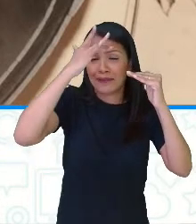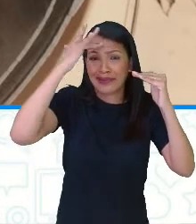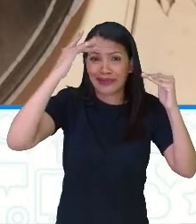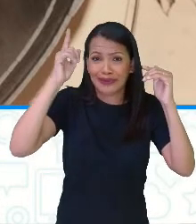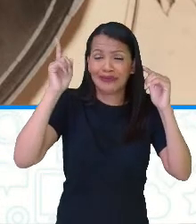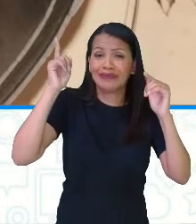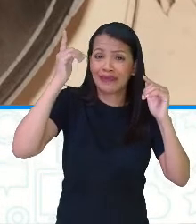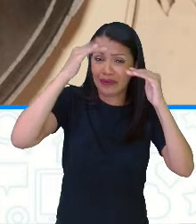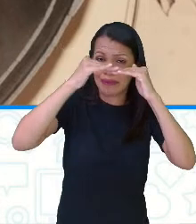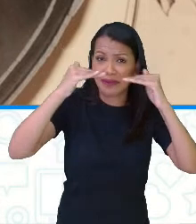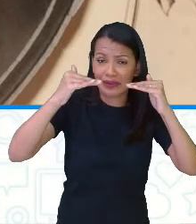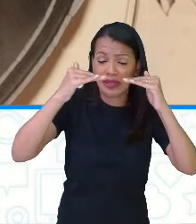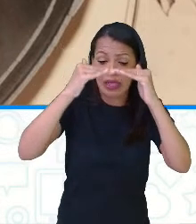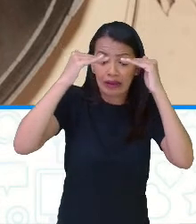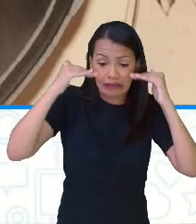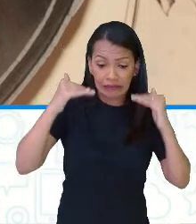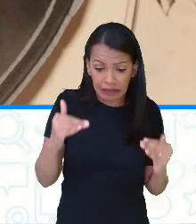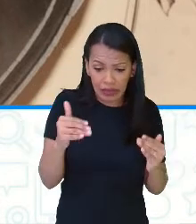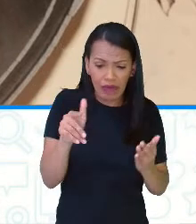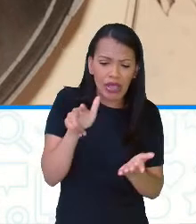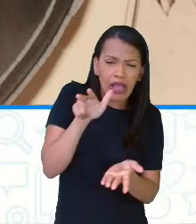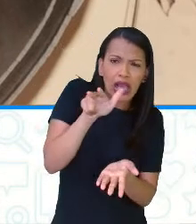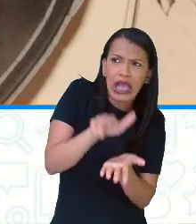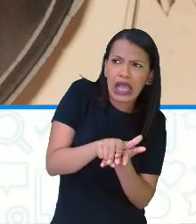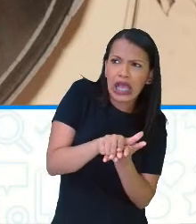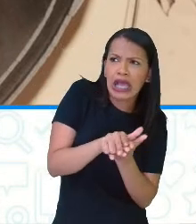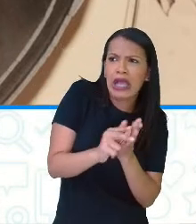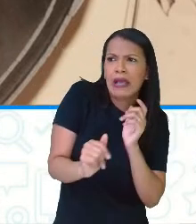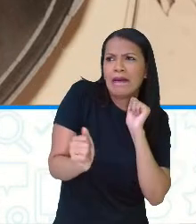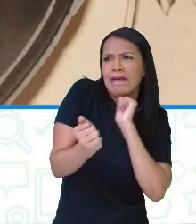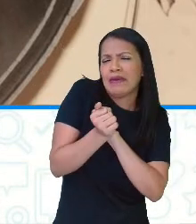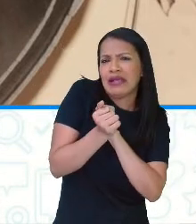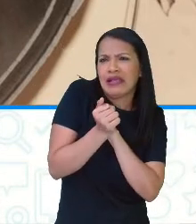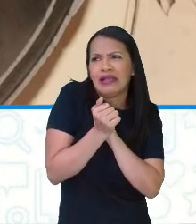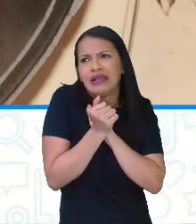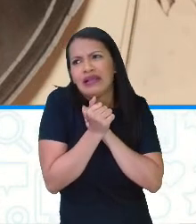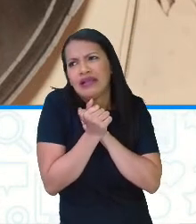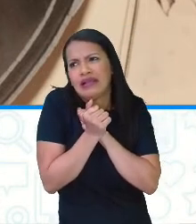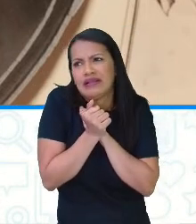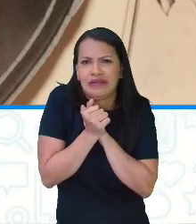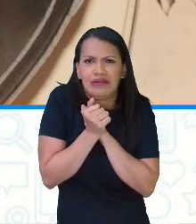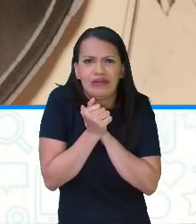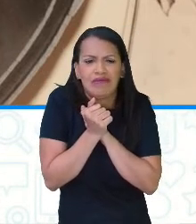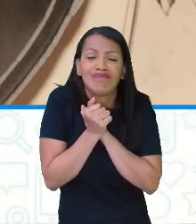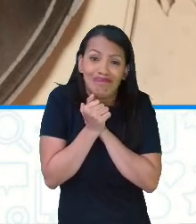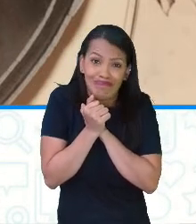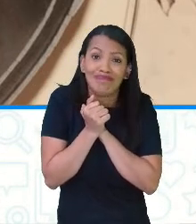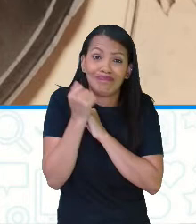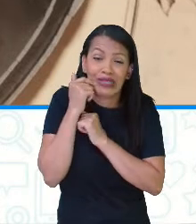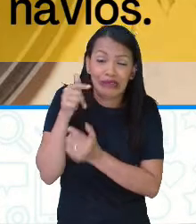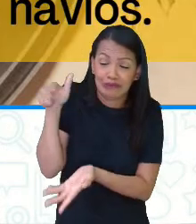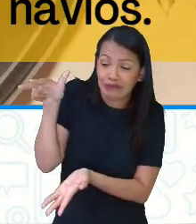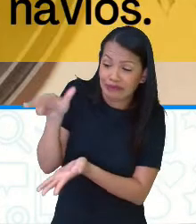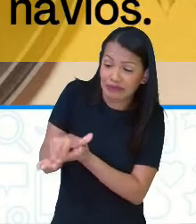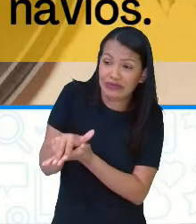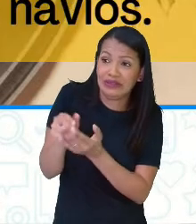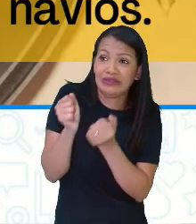todos amarrados, presos, subjugados, uma posição muito triste, como a gente está vendo